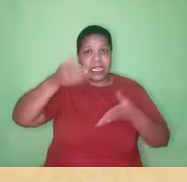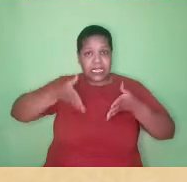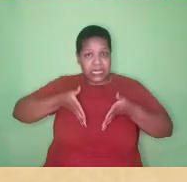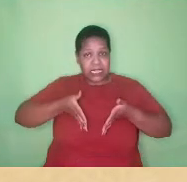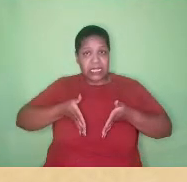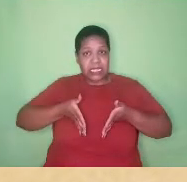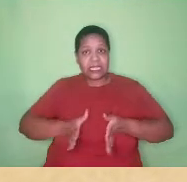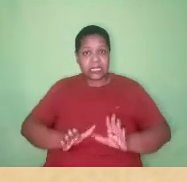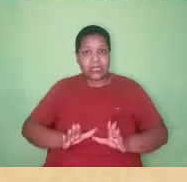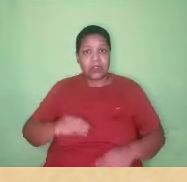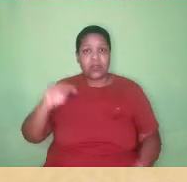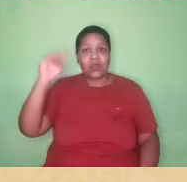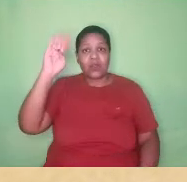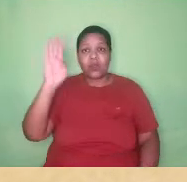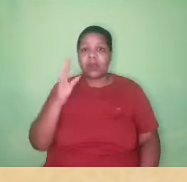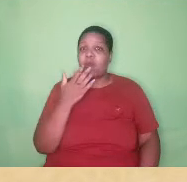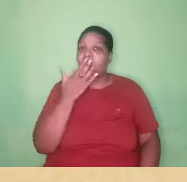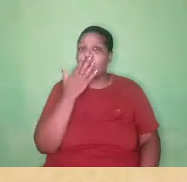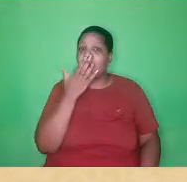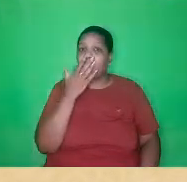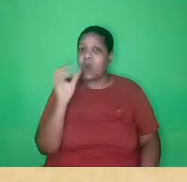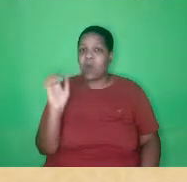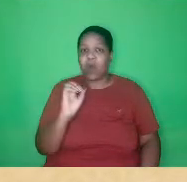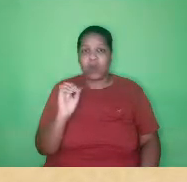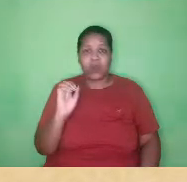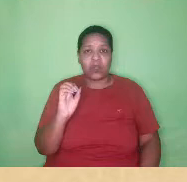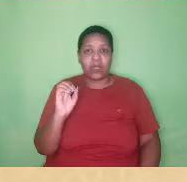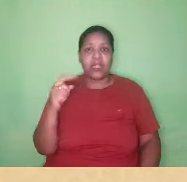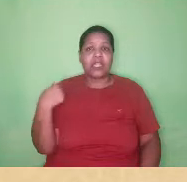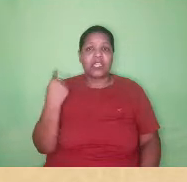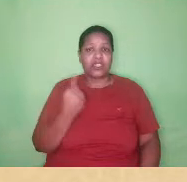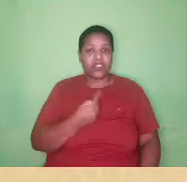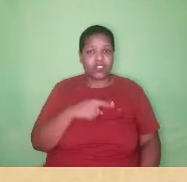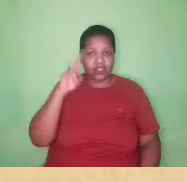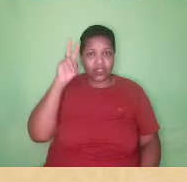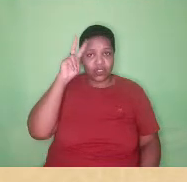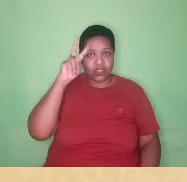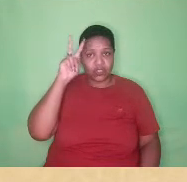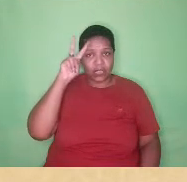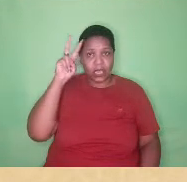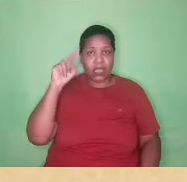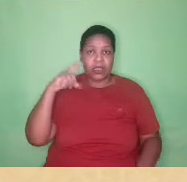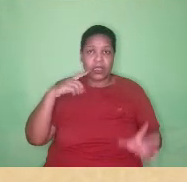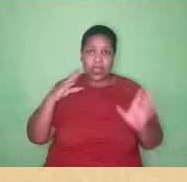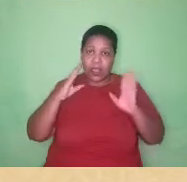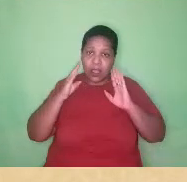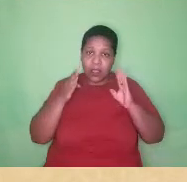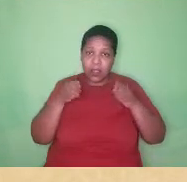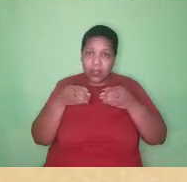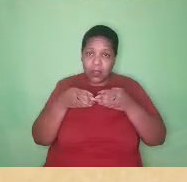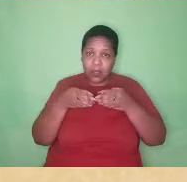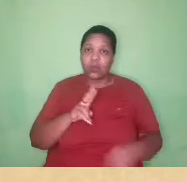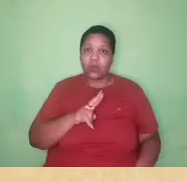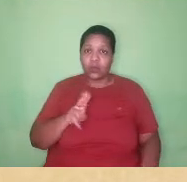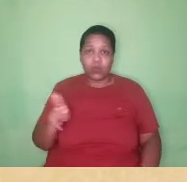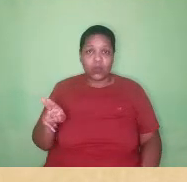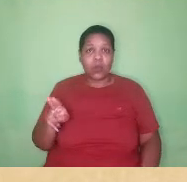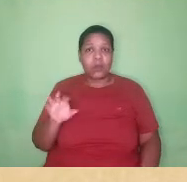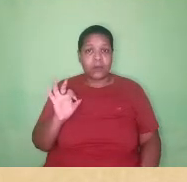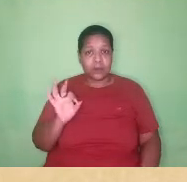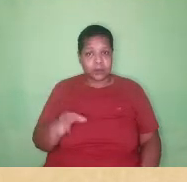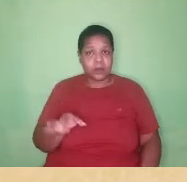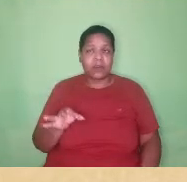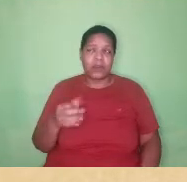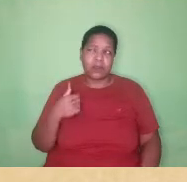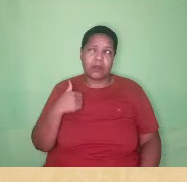nada a ver com cor. Mas nós, historiadores, estamos reorientando a nossa nomenclatura. E eu, que já estou um pouco